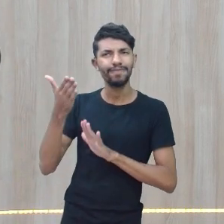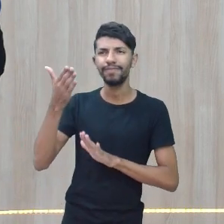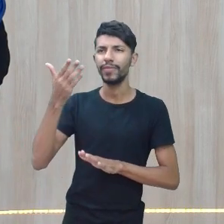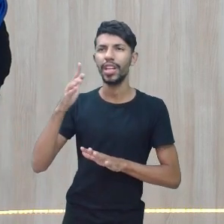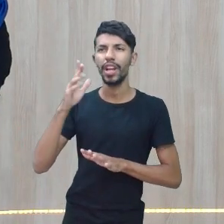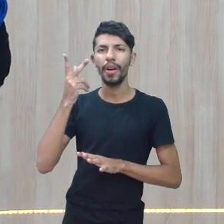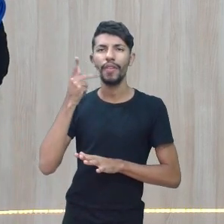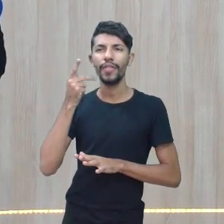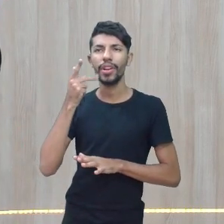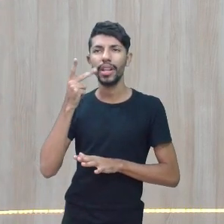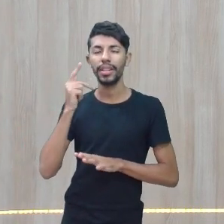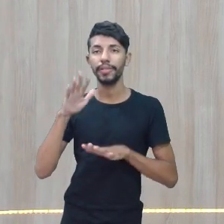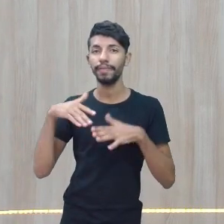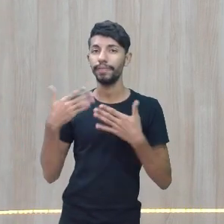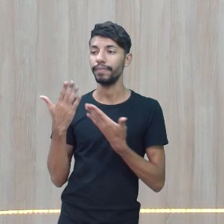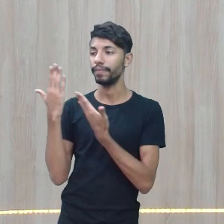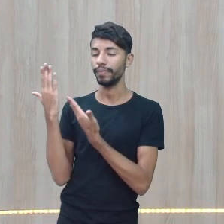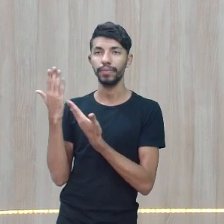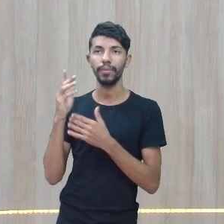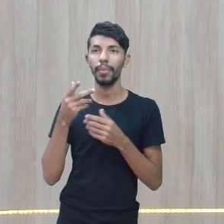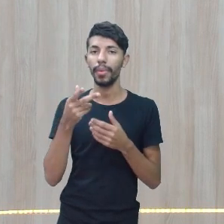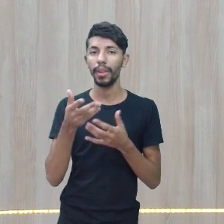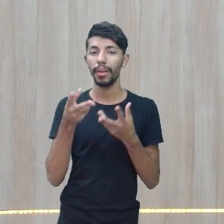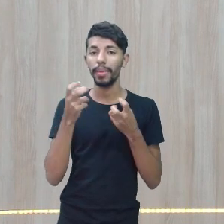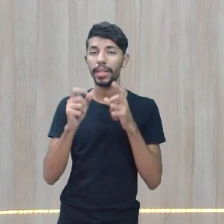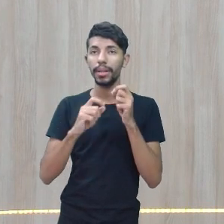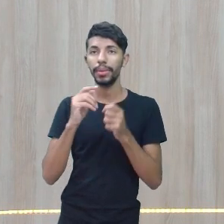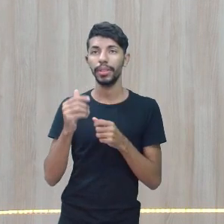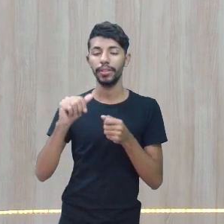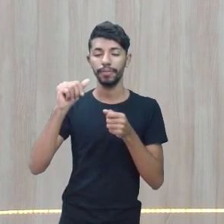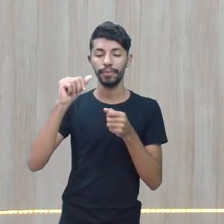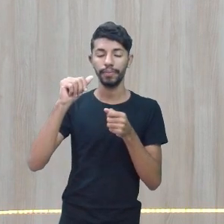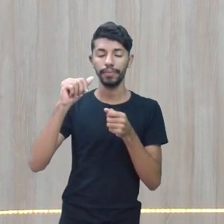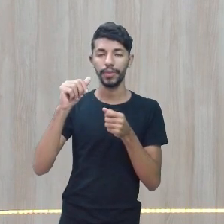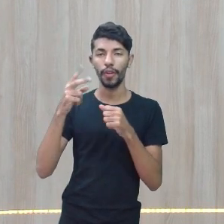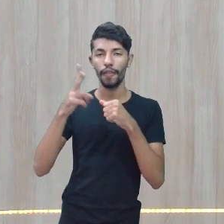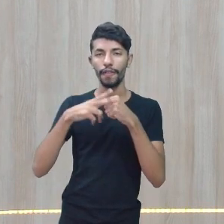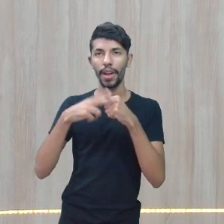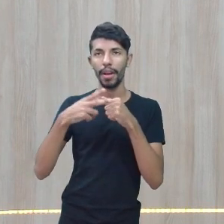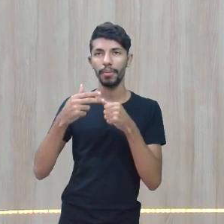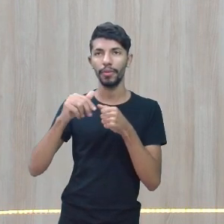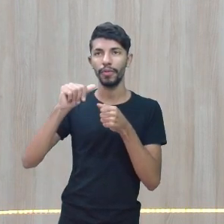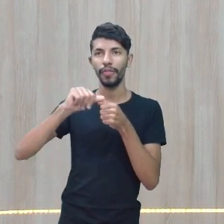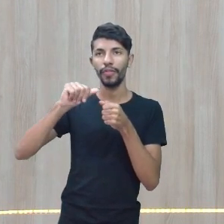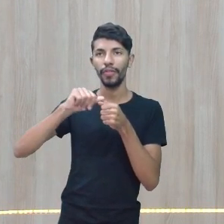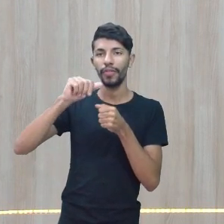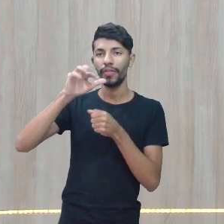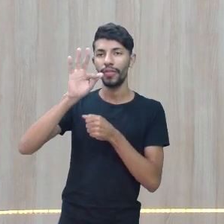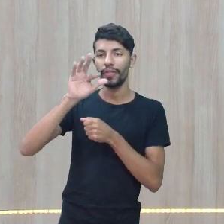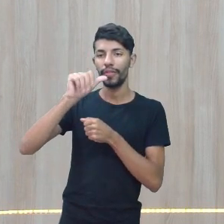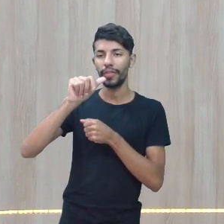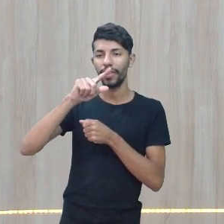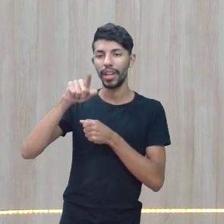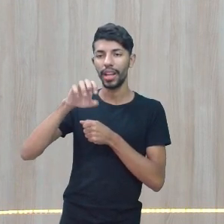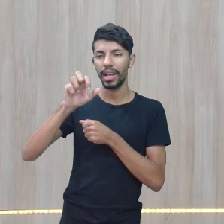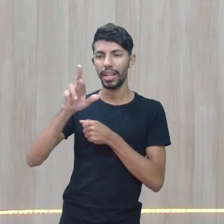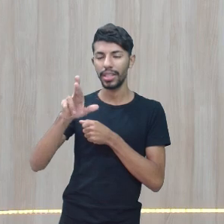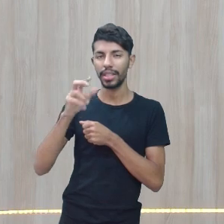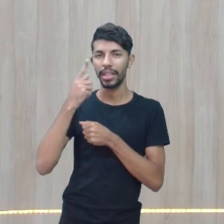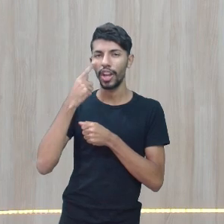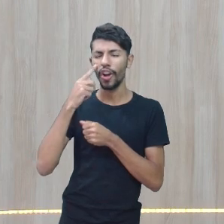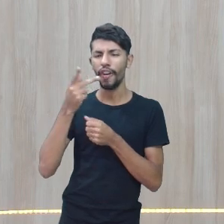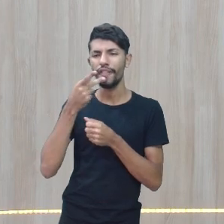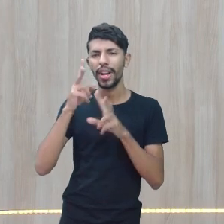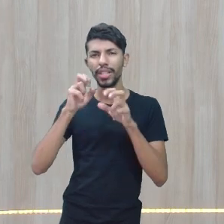aqui que este verbo fazer, ele fica, não é? Quando se fala de tempo, não é?